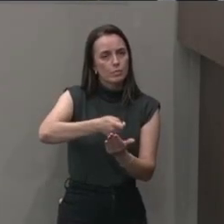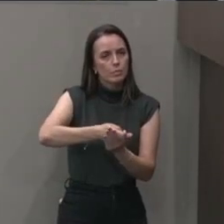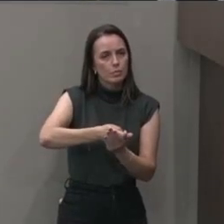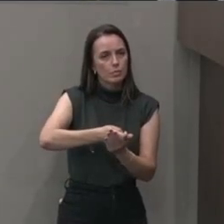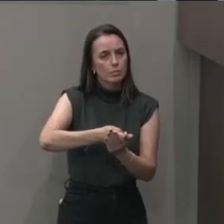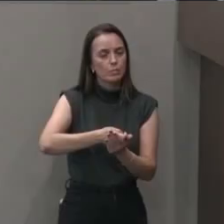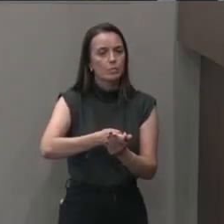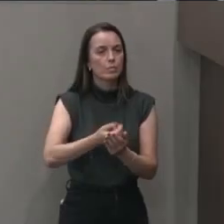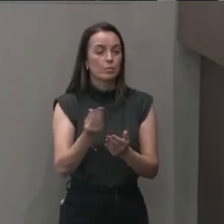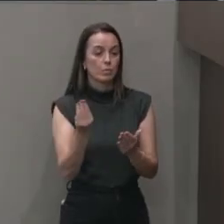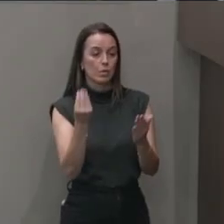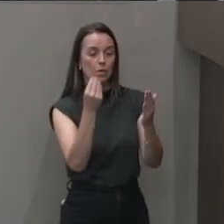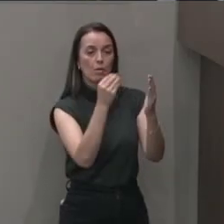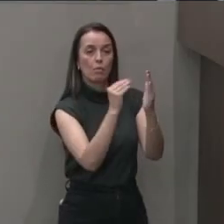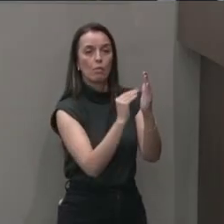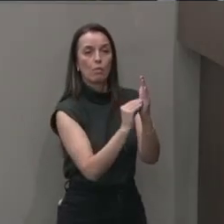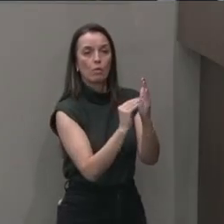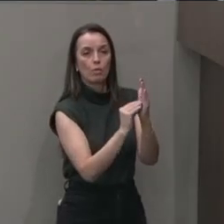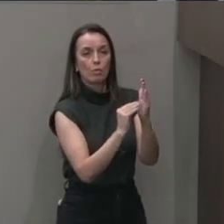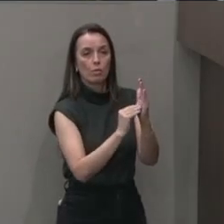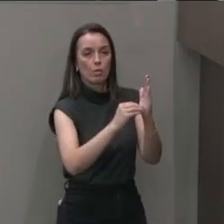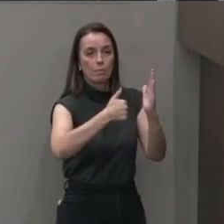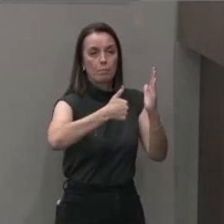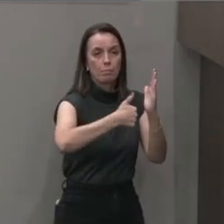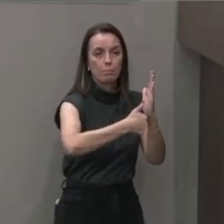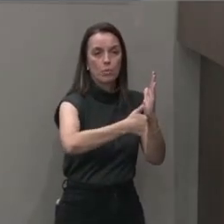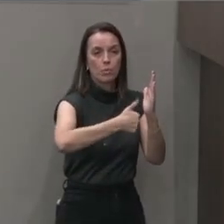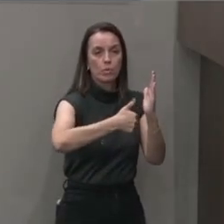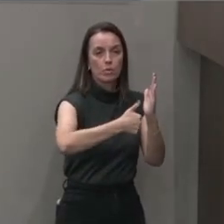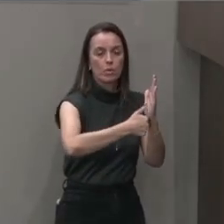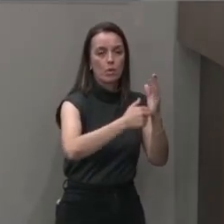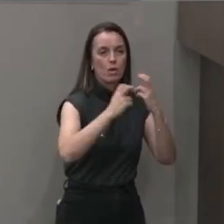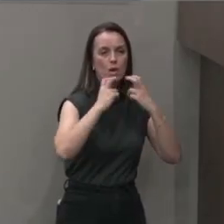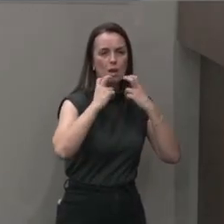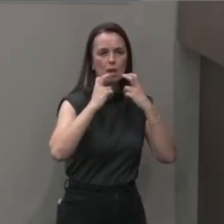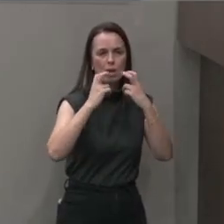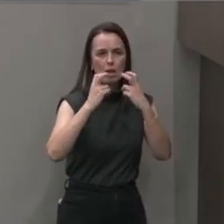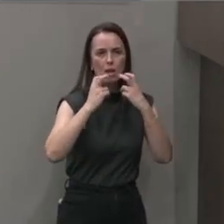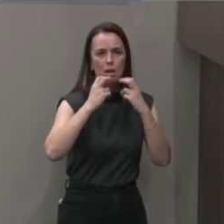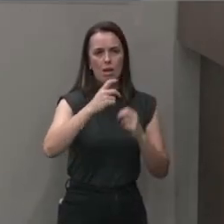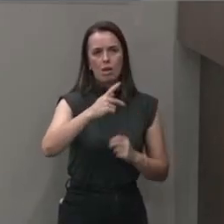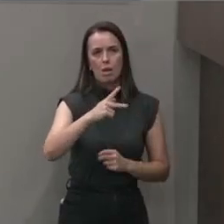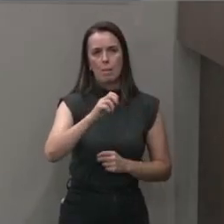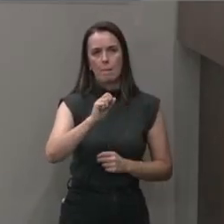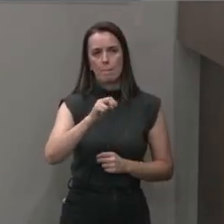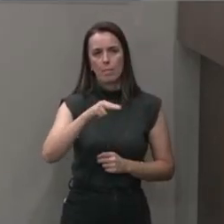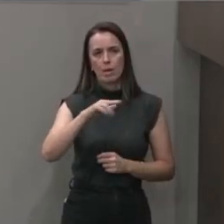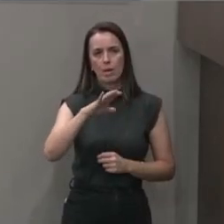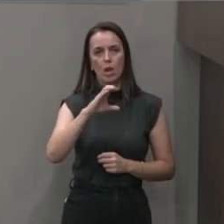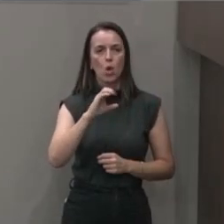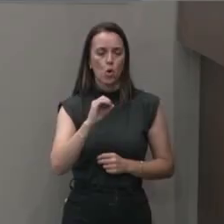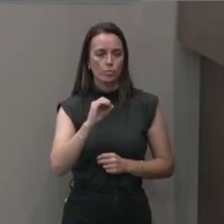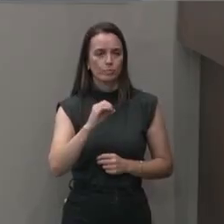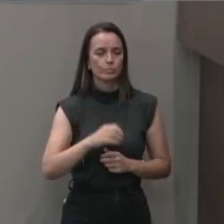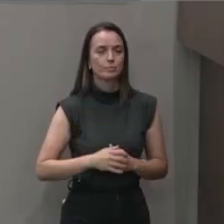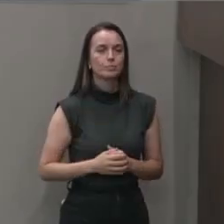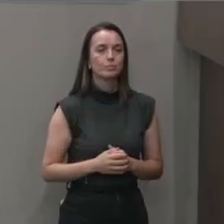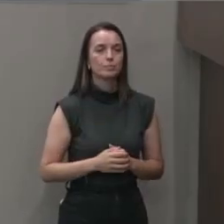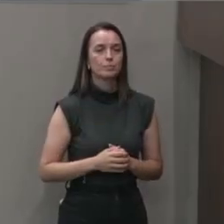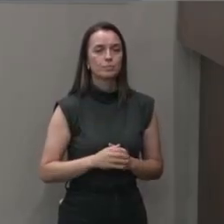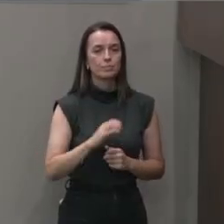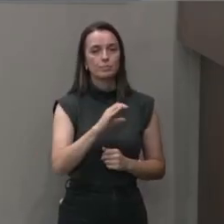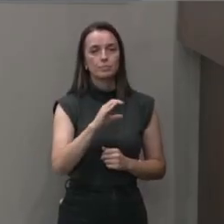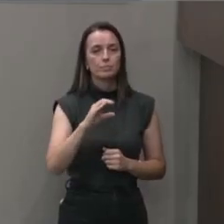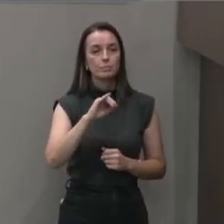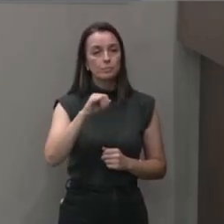pânico nos estabelecimentos de saúde públicos e privados do município de Passo Fundo e da outras providências. Pareceres.